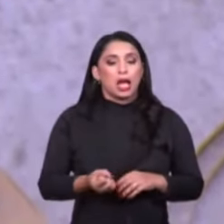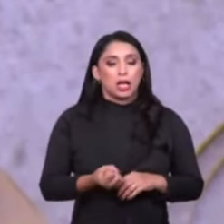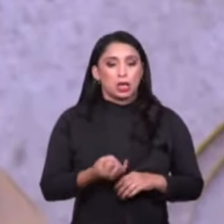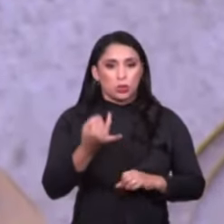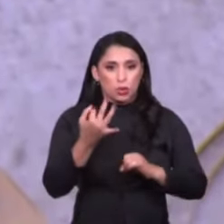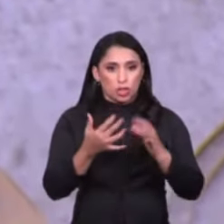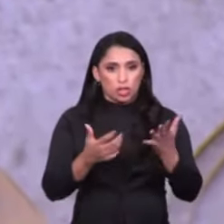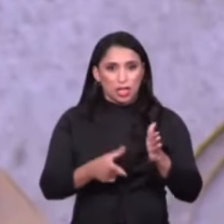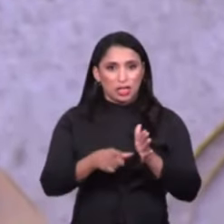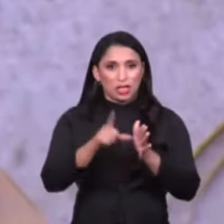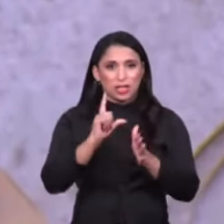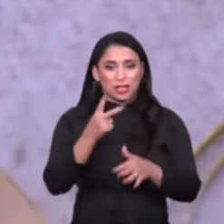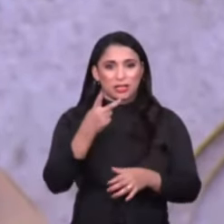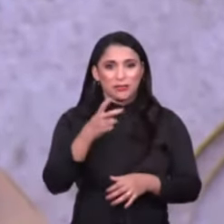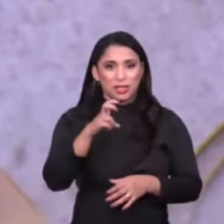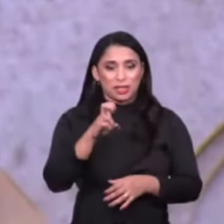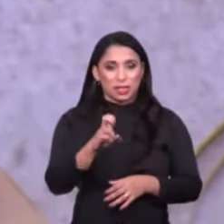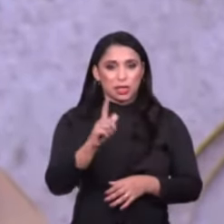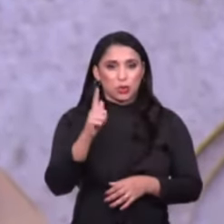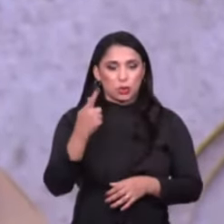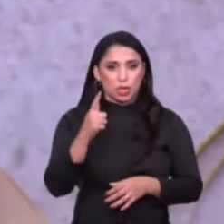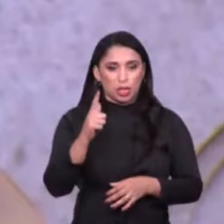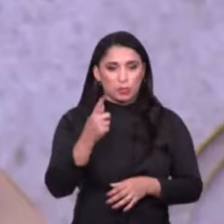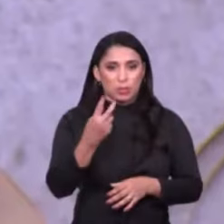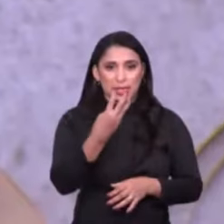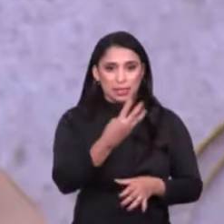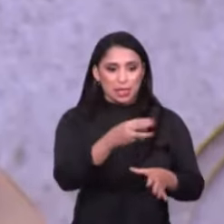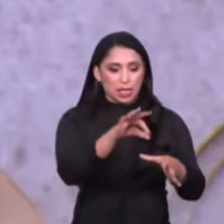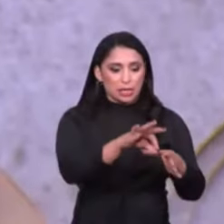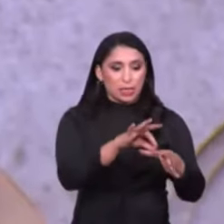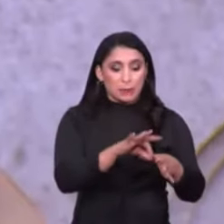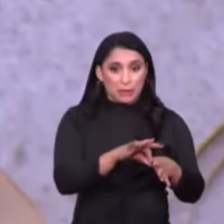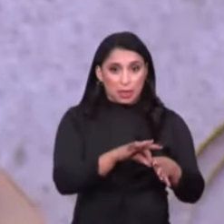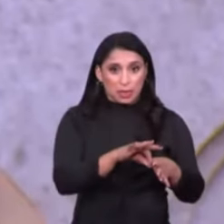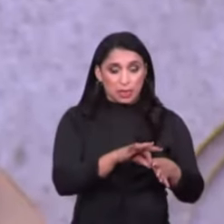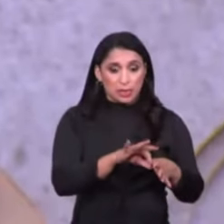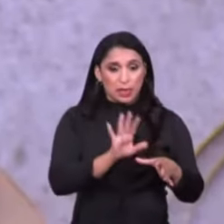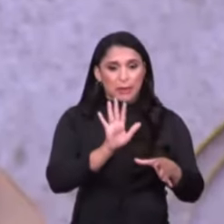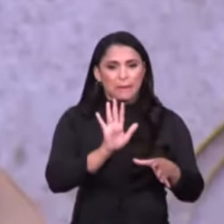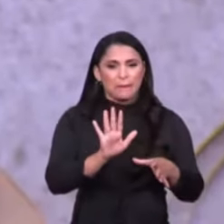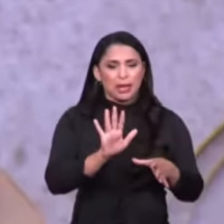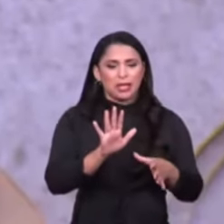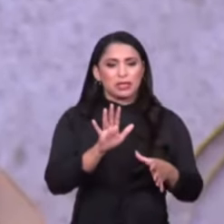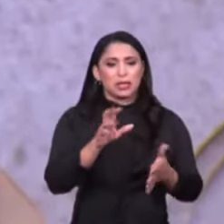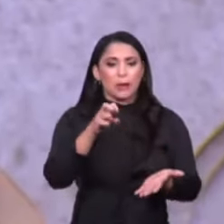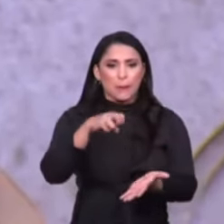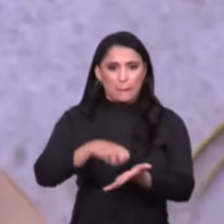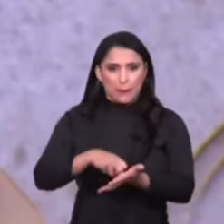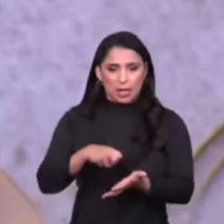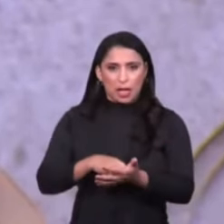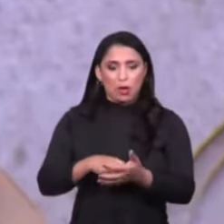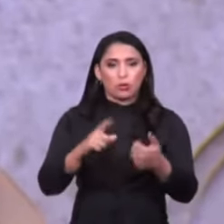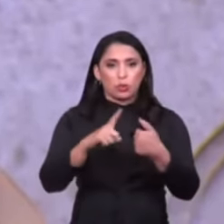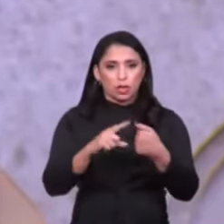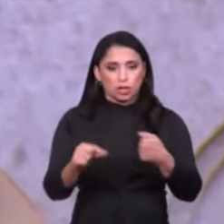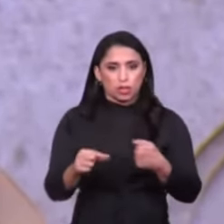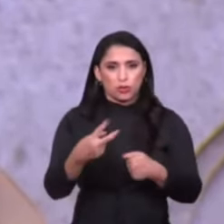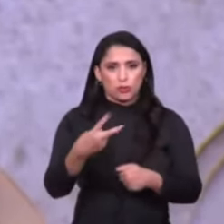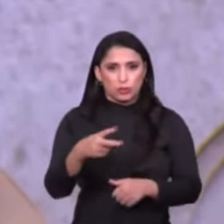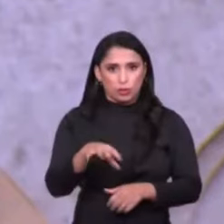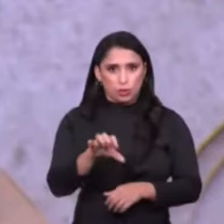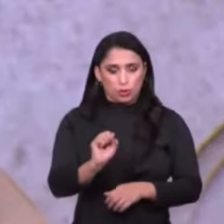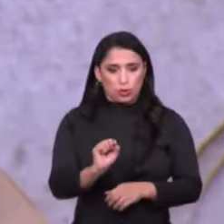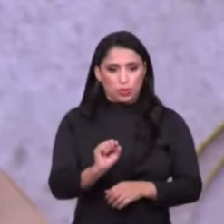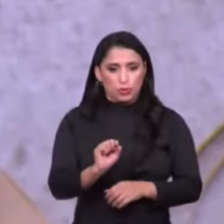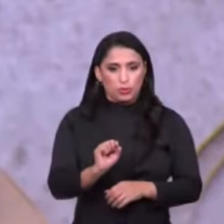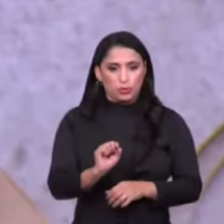que era de 25 gramas e 6 plantas fêmeas, mas manteve o caráter penal do artigo 28.